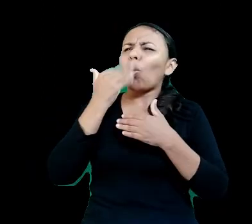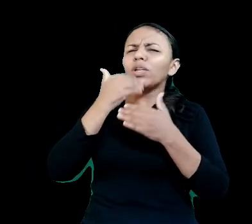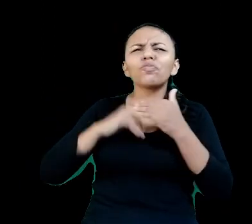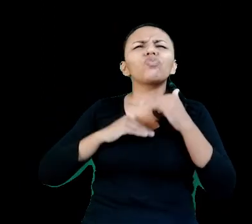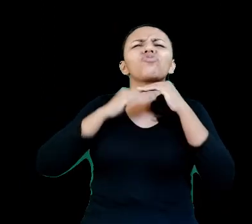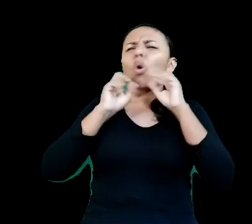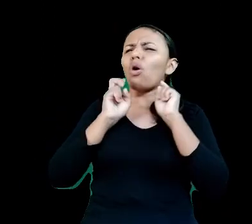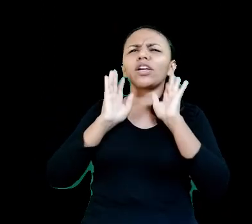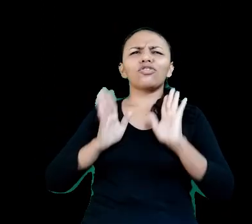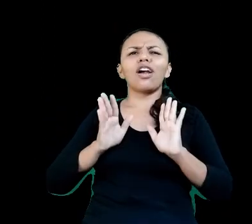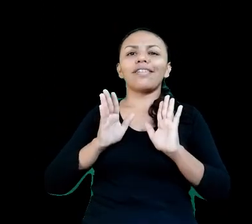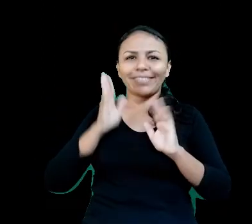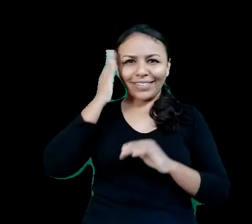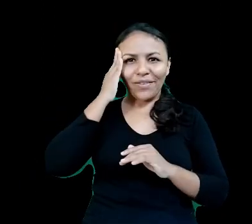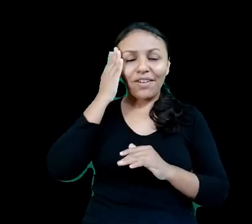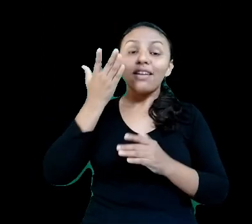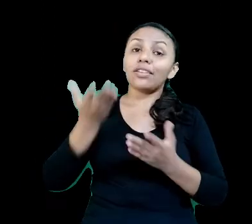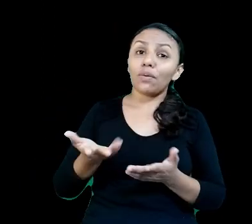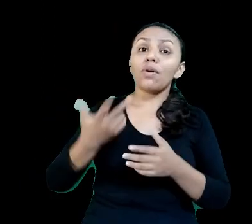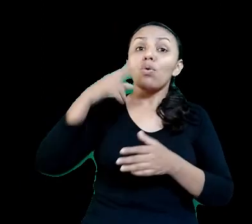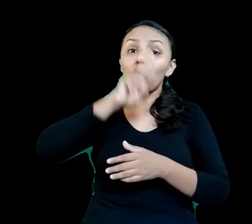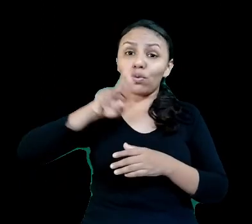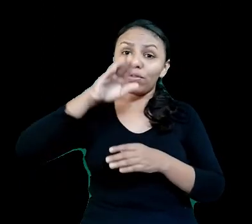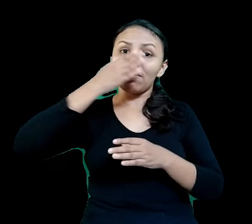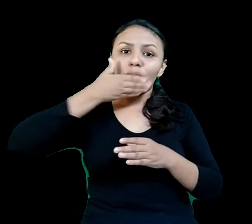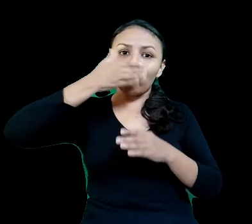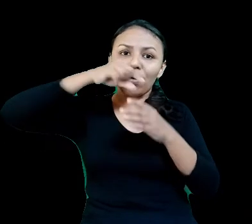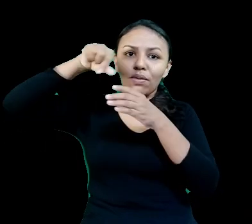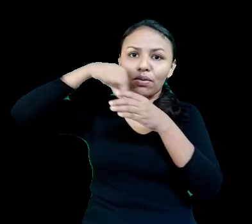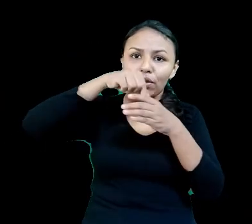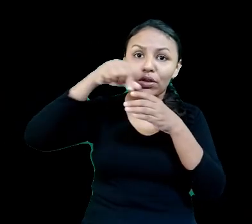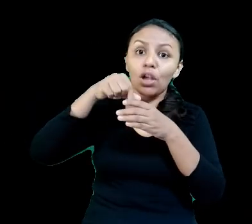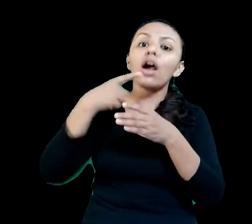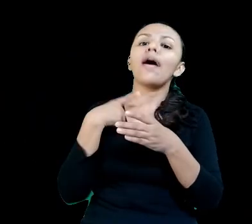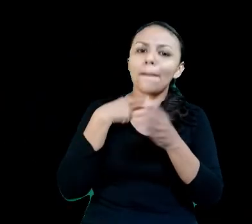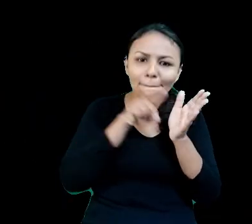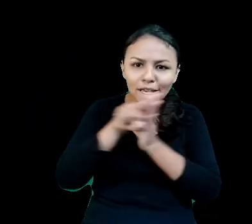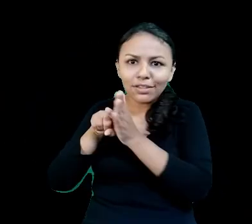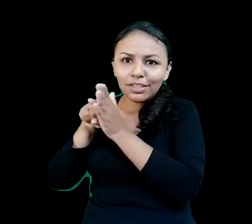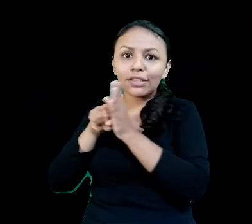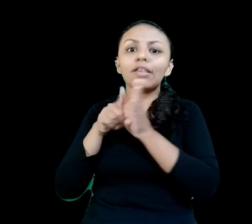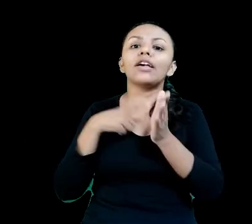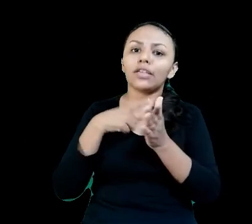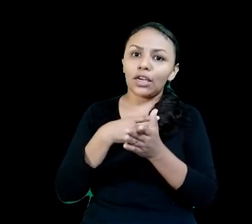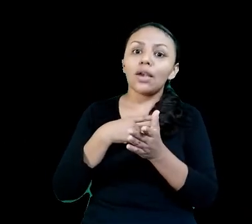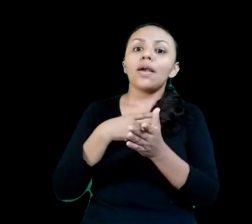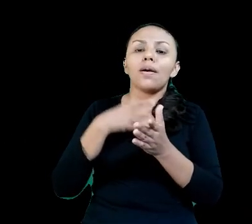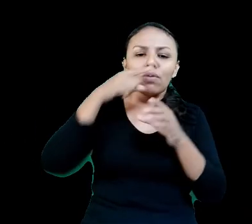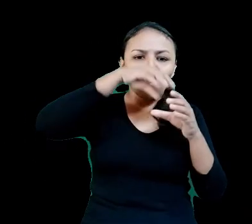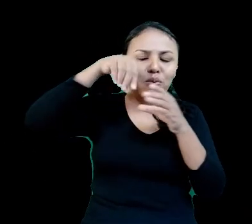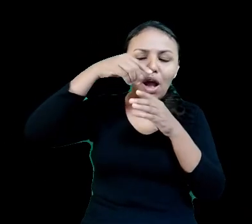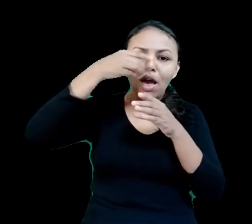de adoçante foi visto em estudos que reduz GLP-1, fazendo com que a pessoa ela consuma muito